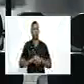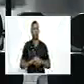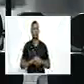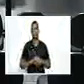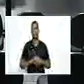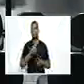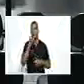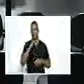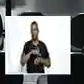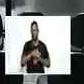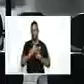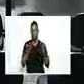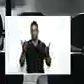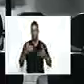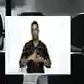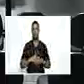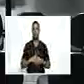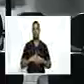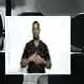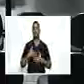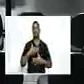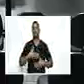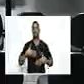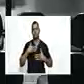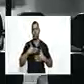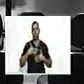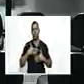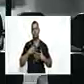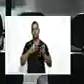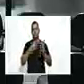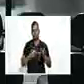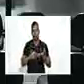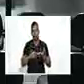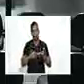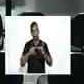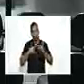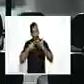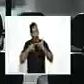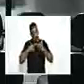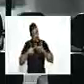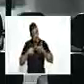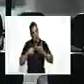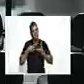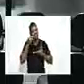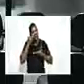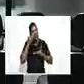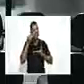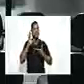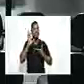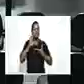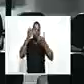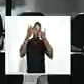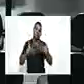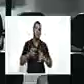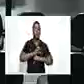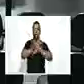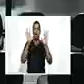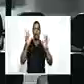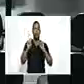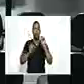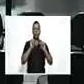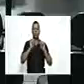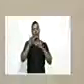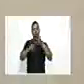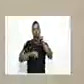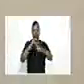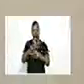Boa noite eu queria agradecer o convite para tentar tentar não explicar e esclarecer a